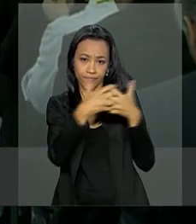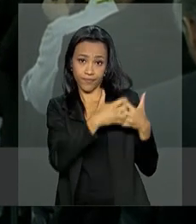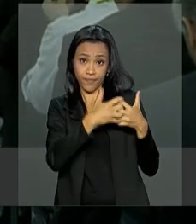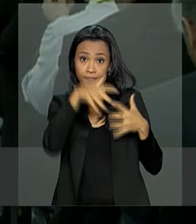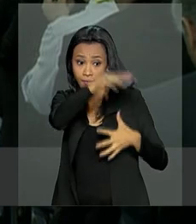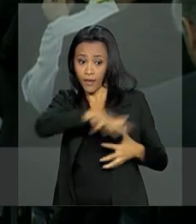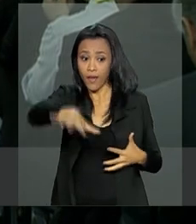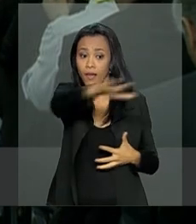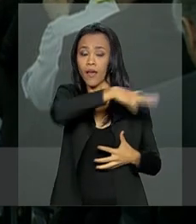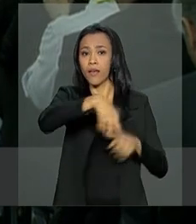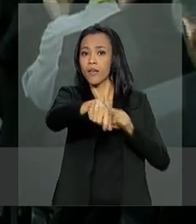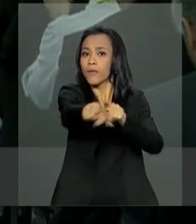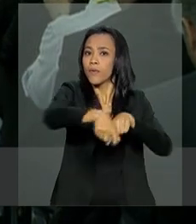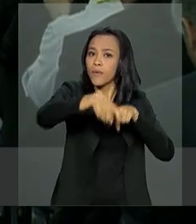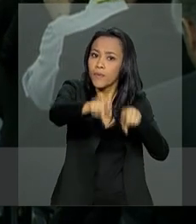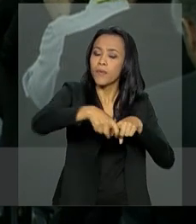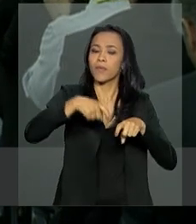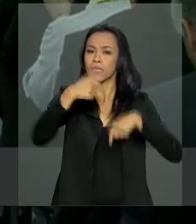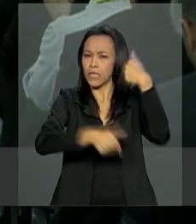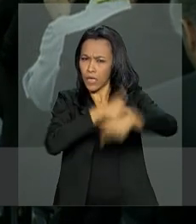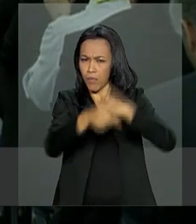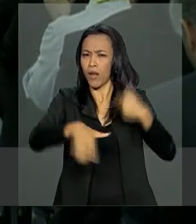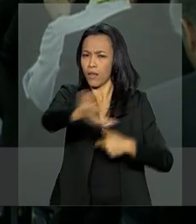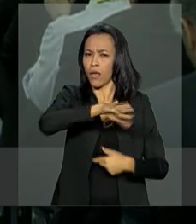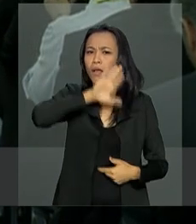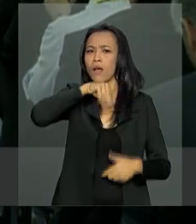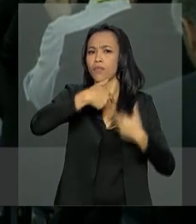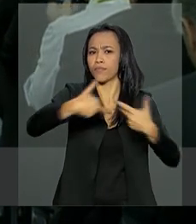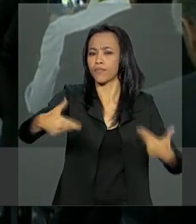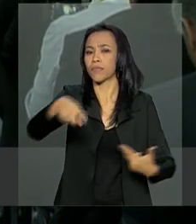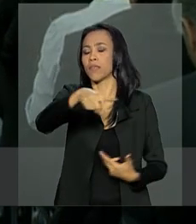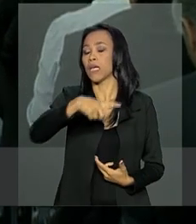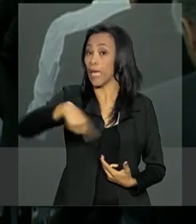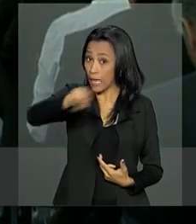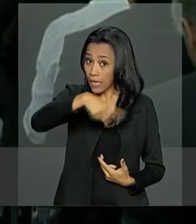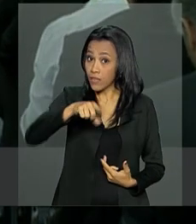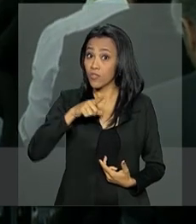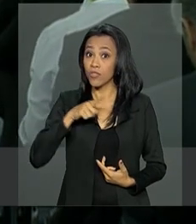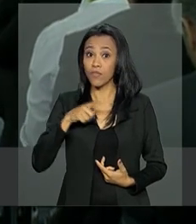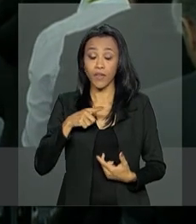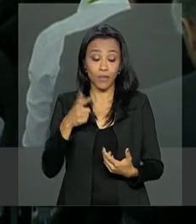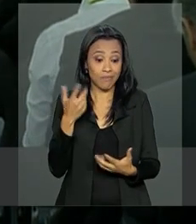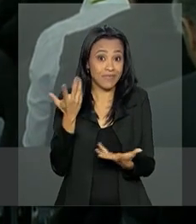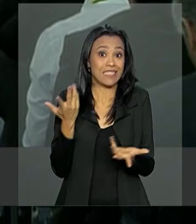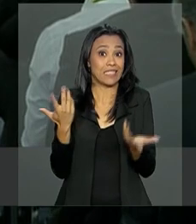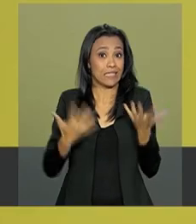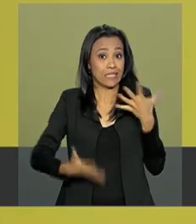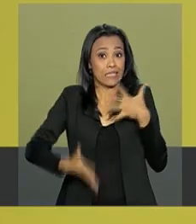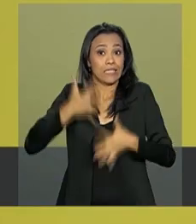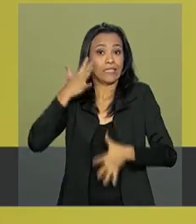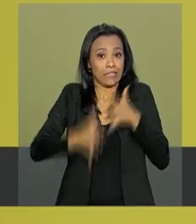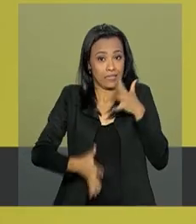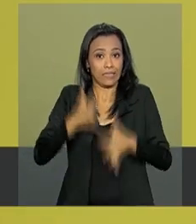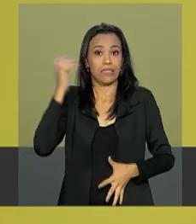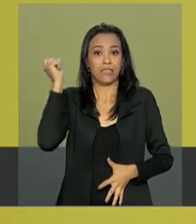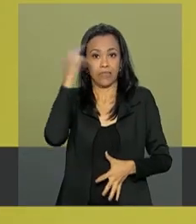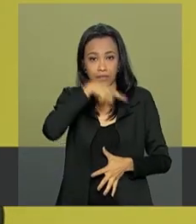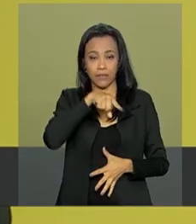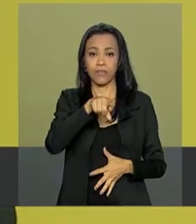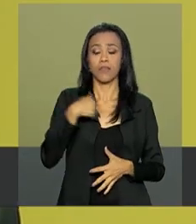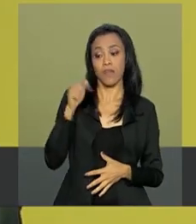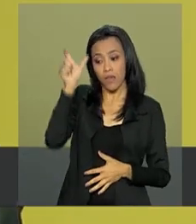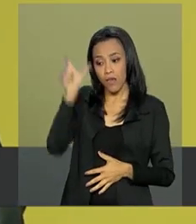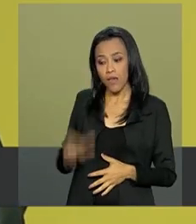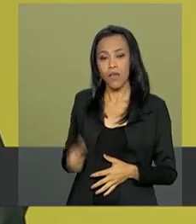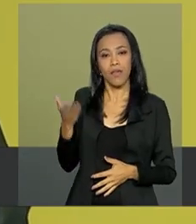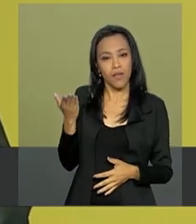e aqueles dedicados ao agronegócio tiveram os maiores embaraços. Pois muito bem, o Banco do Brasil, por meio do